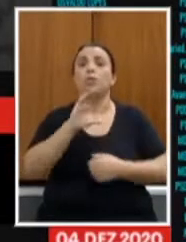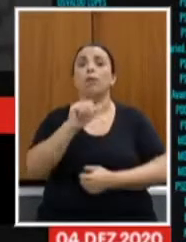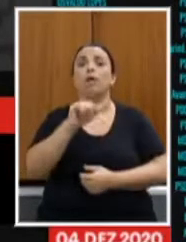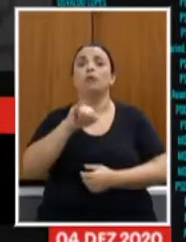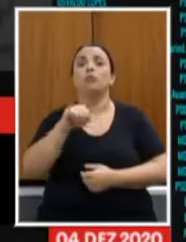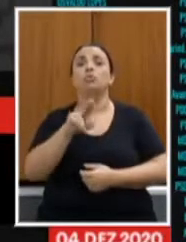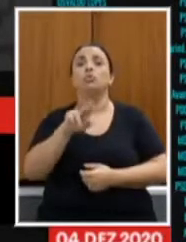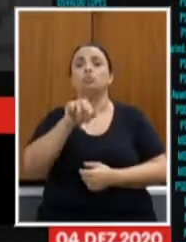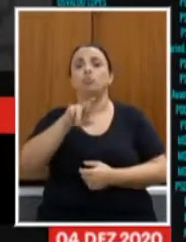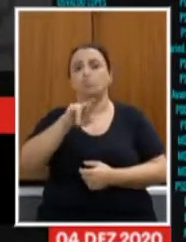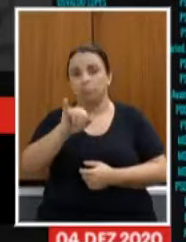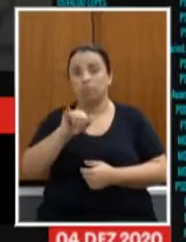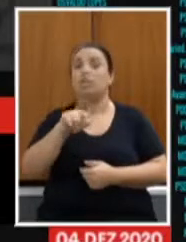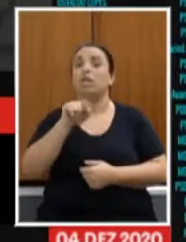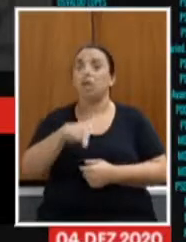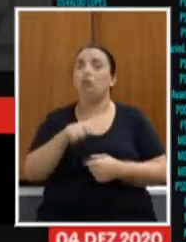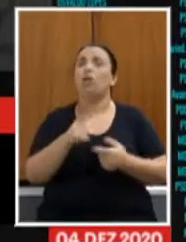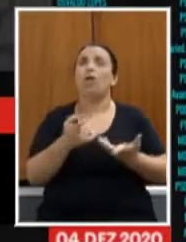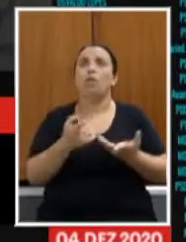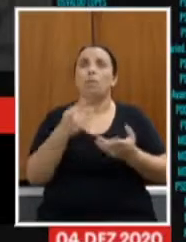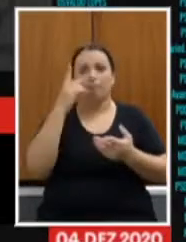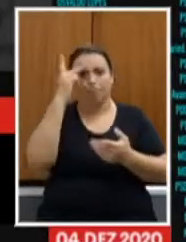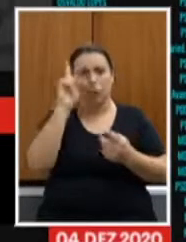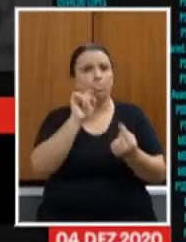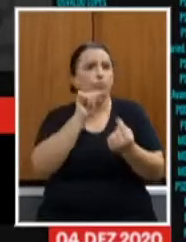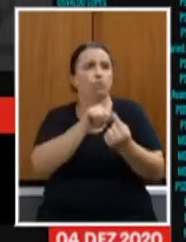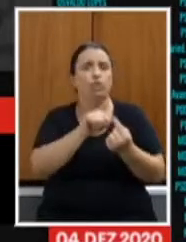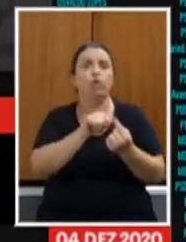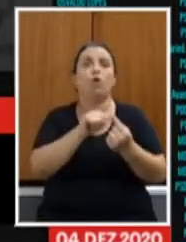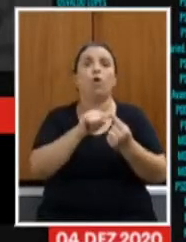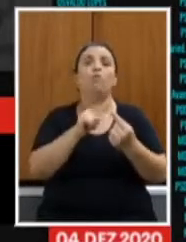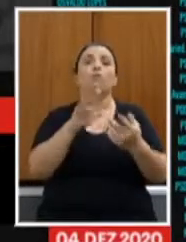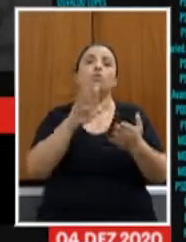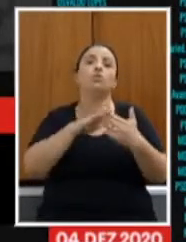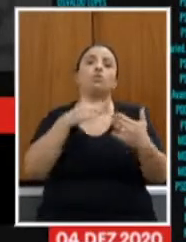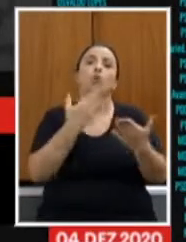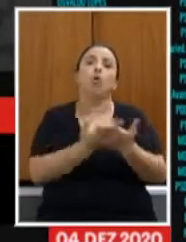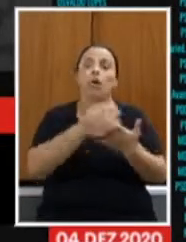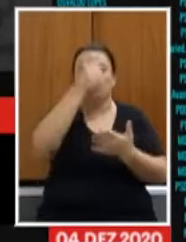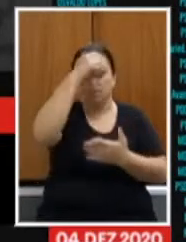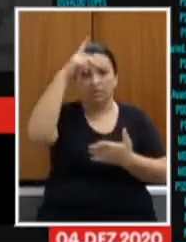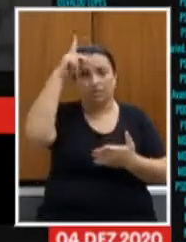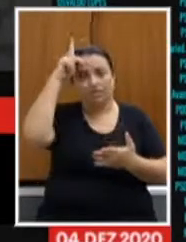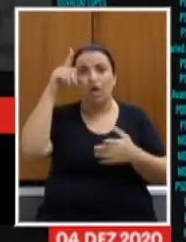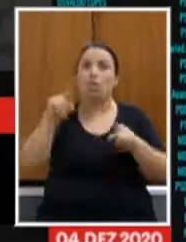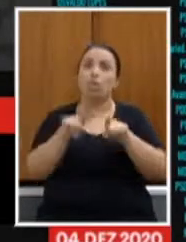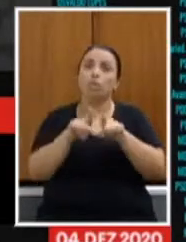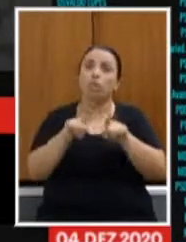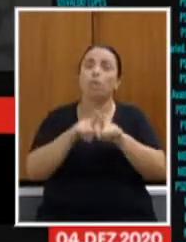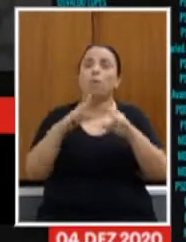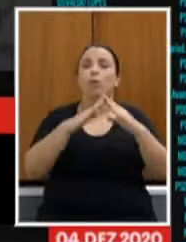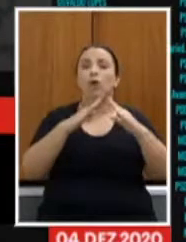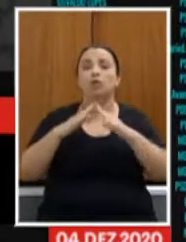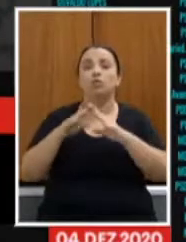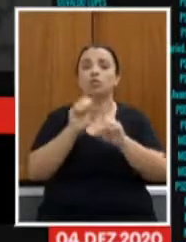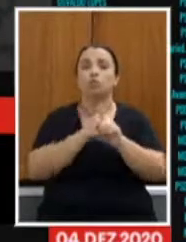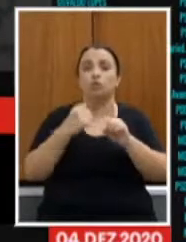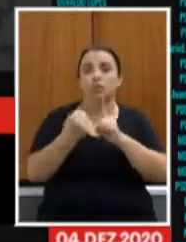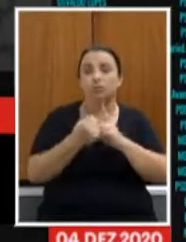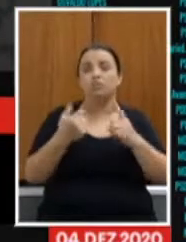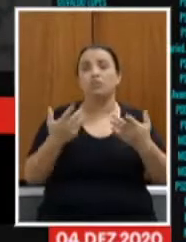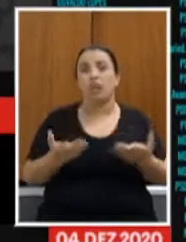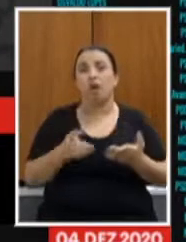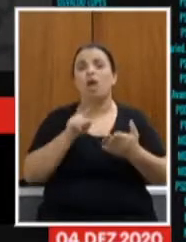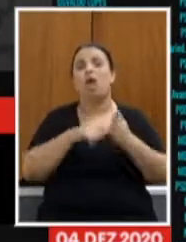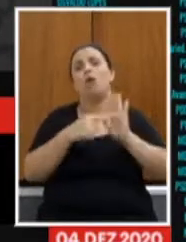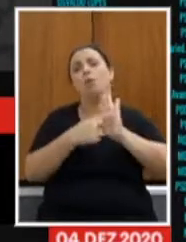e destina-se ao funcionamento de escola municipal e à construção de unidades habitacionais para fins de moradia social. Foi apresentado um projeto de